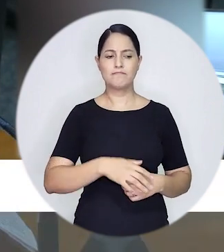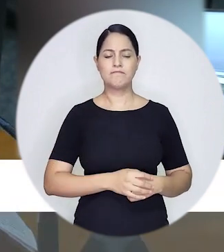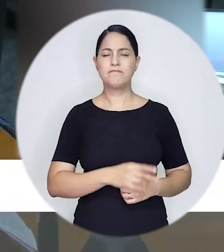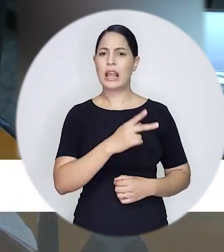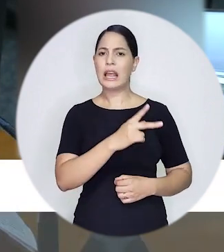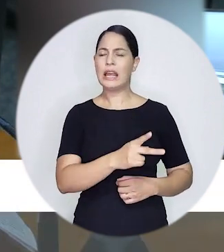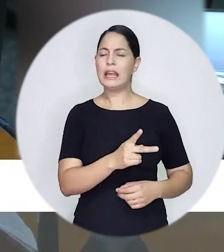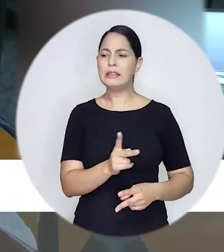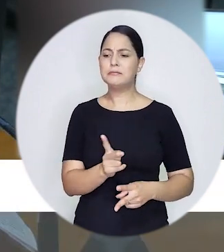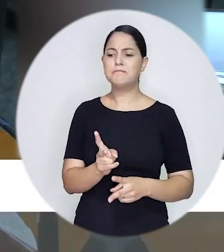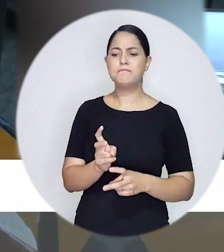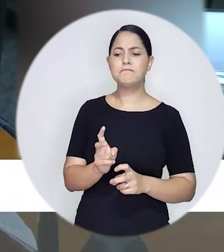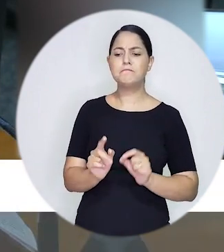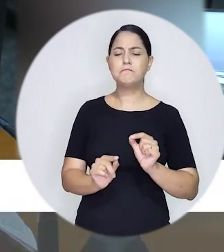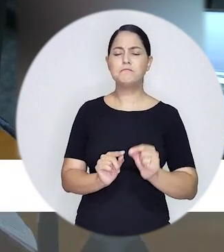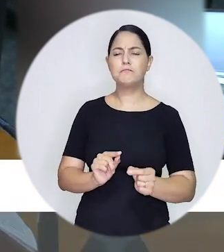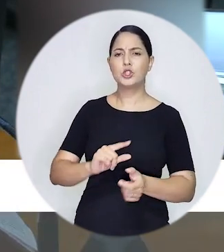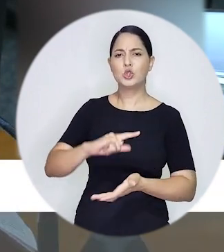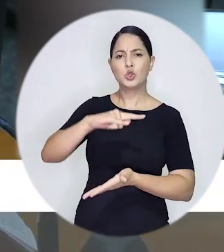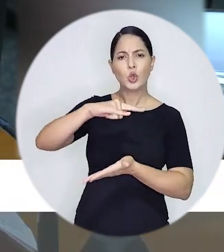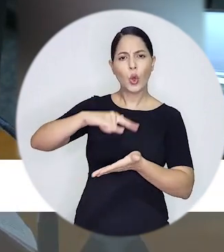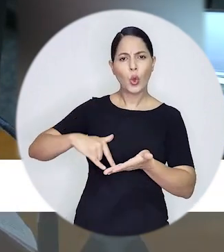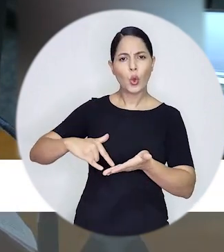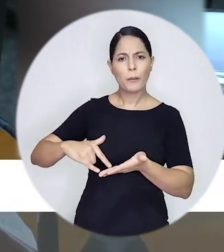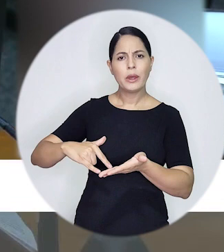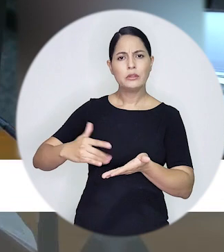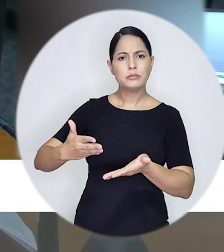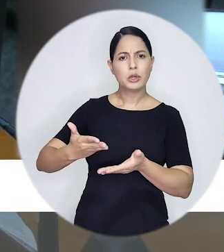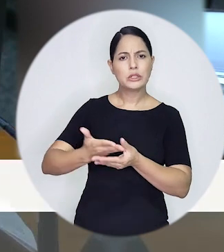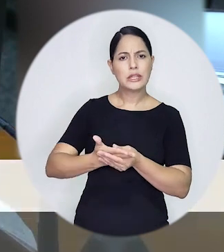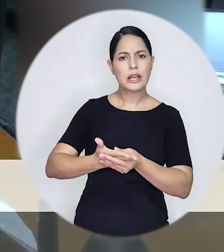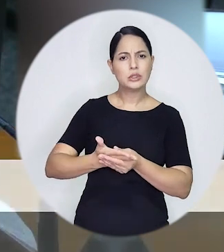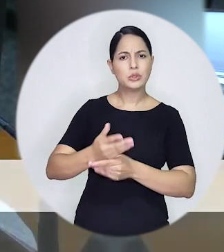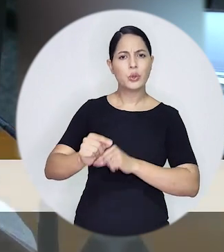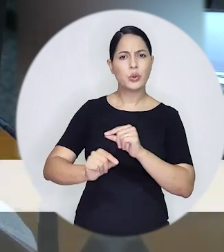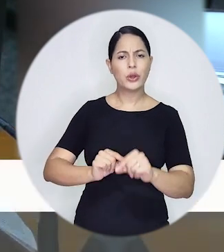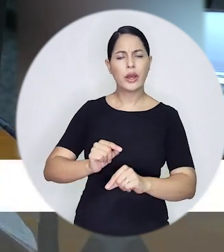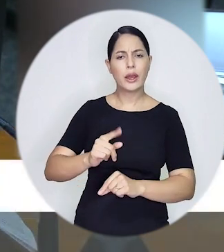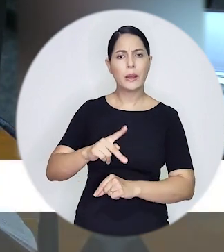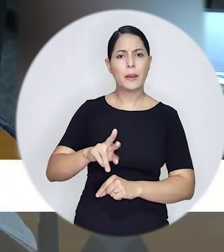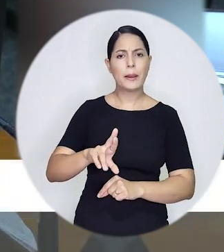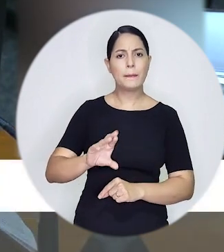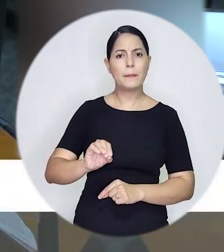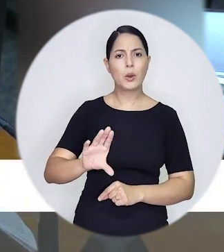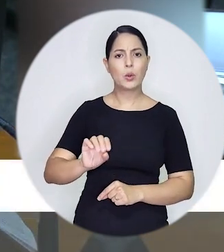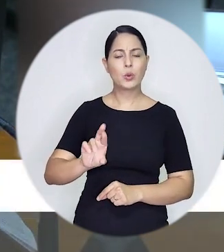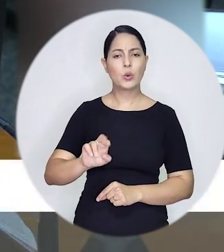ele, percebendo que havia nos autos procuração